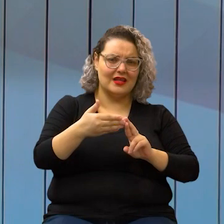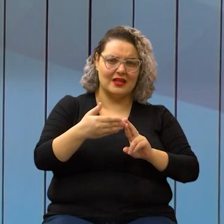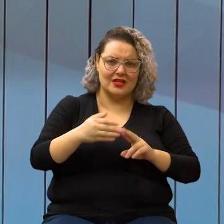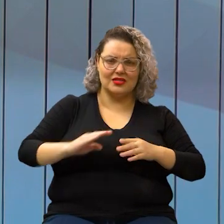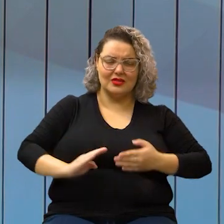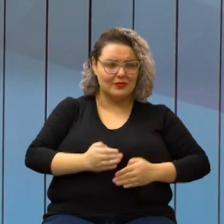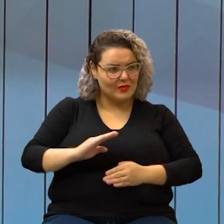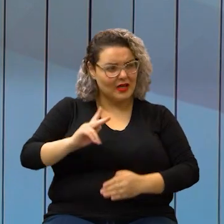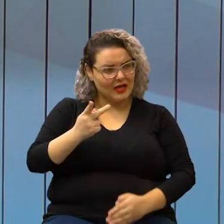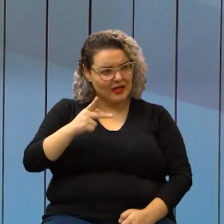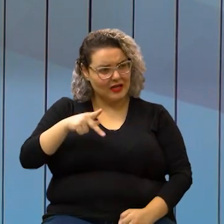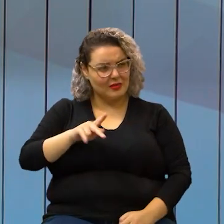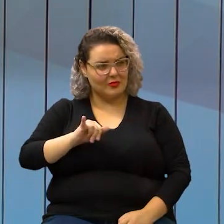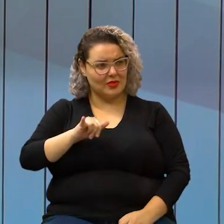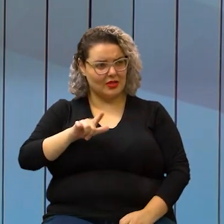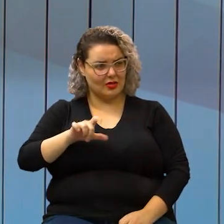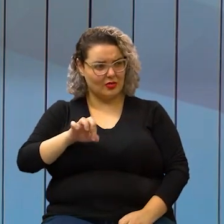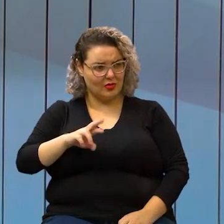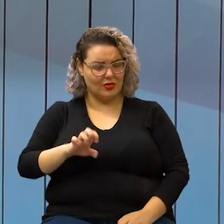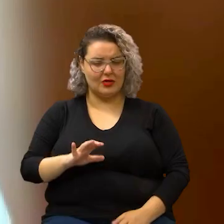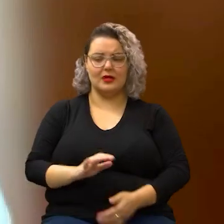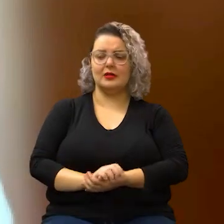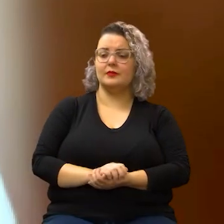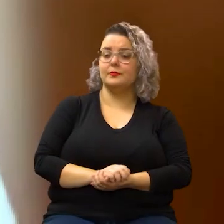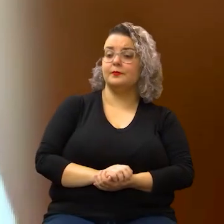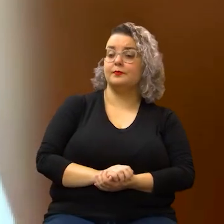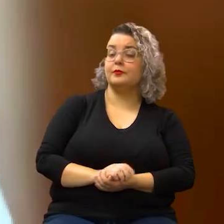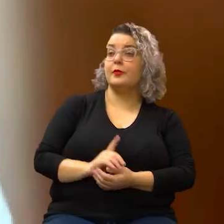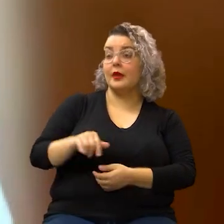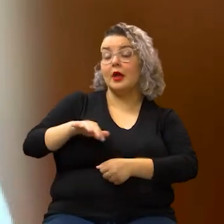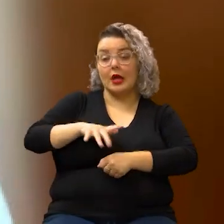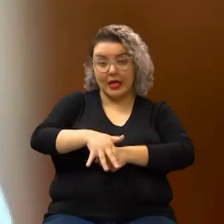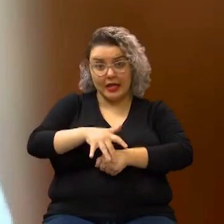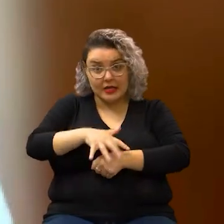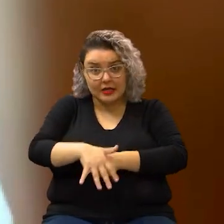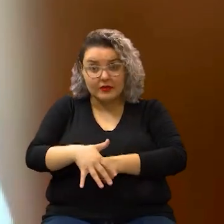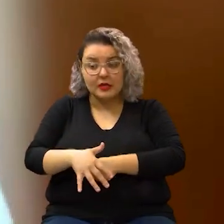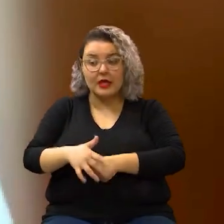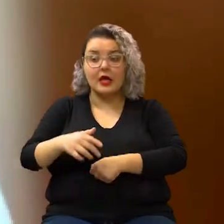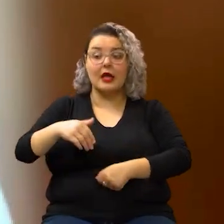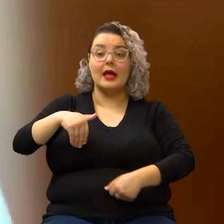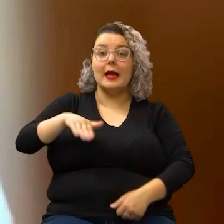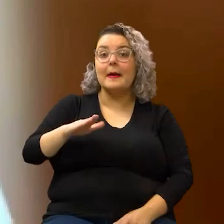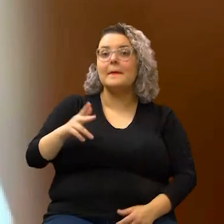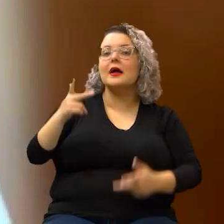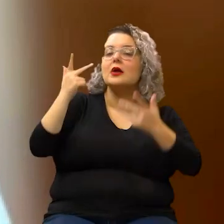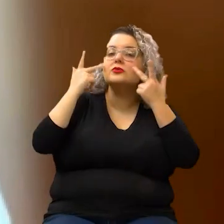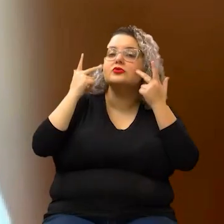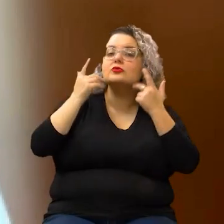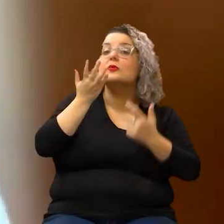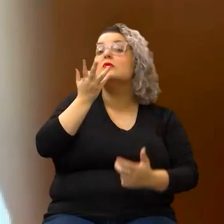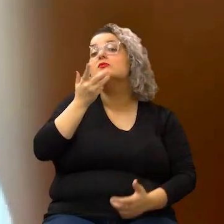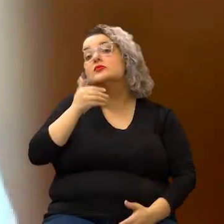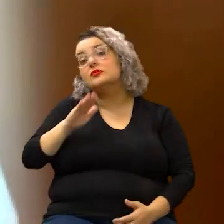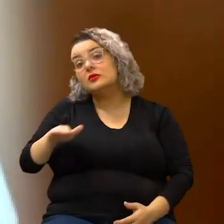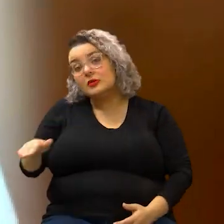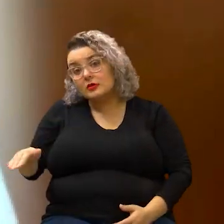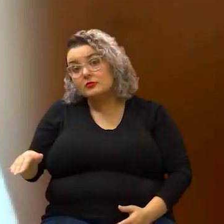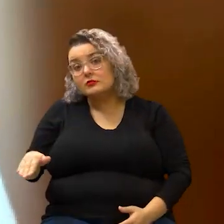referente à bactéria H. pylori? A infecção, ela é mais frequente na